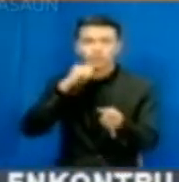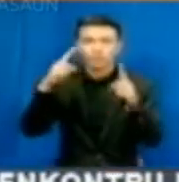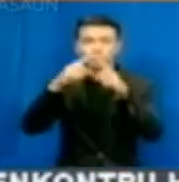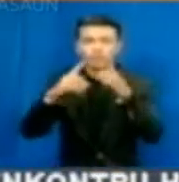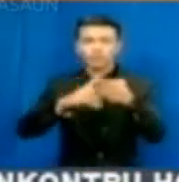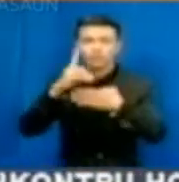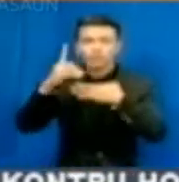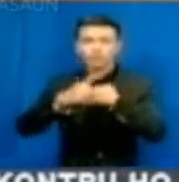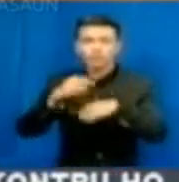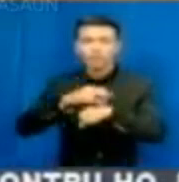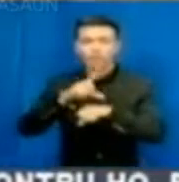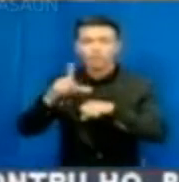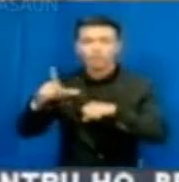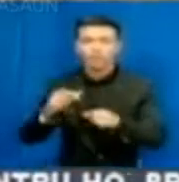nacional.